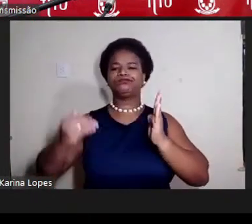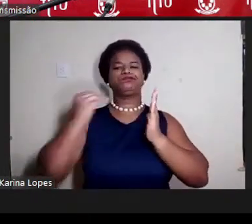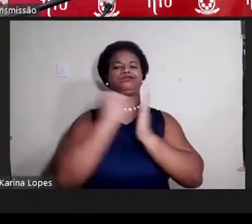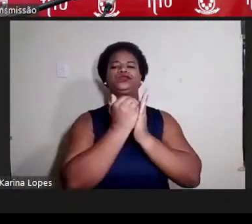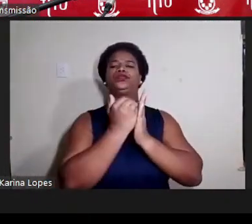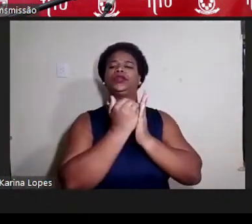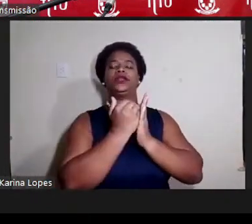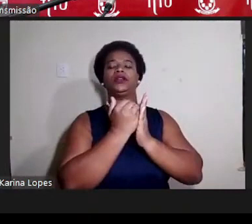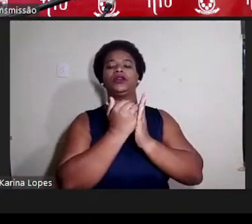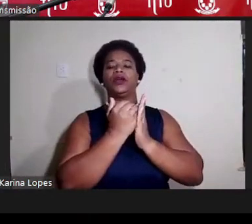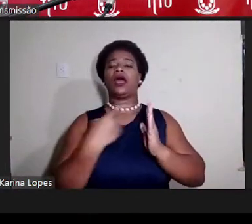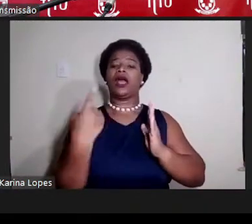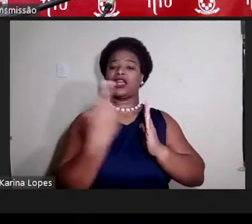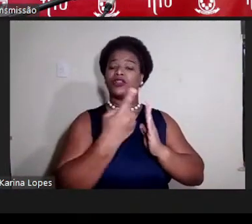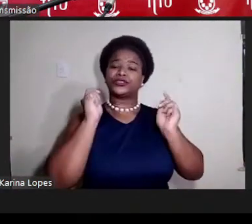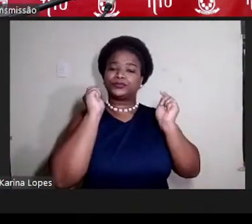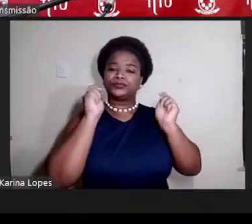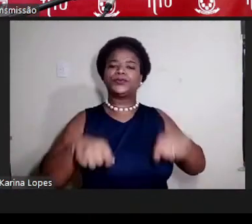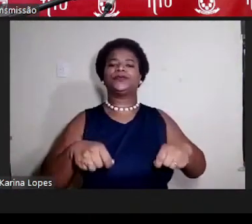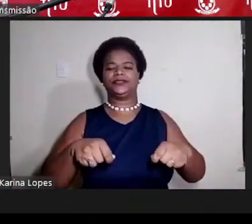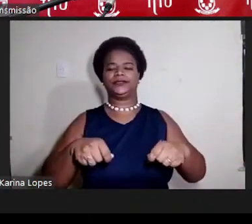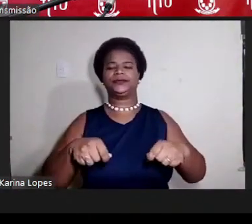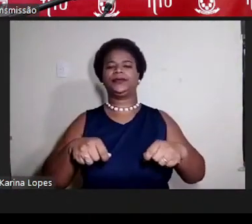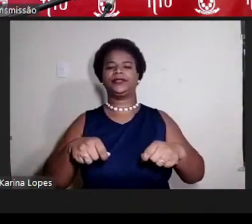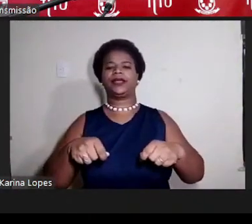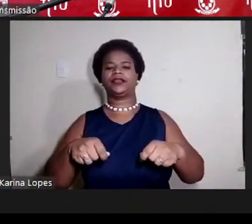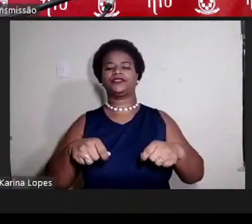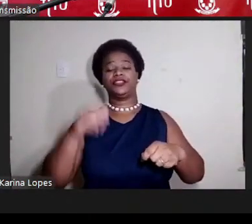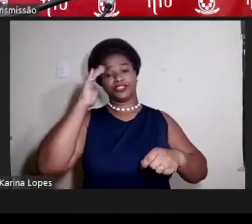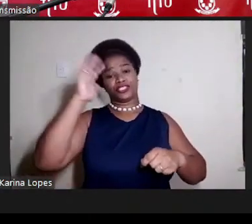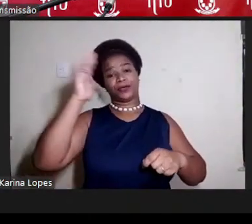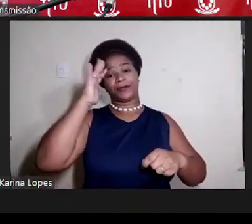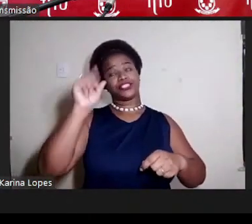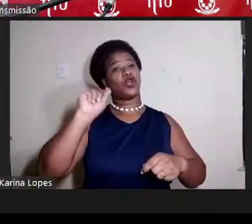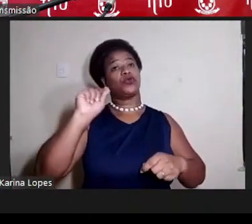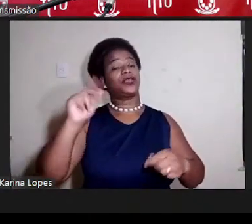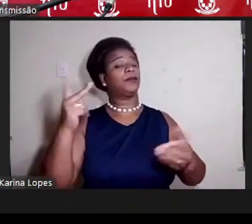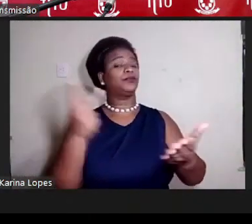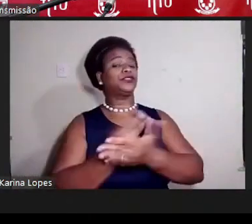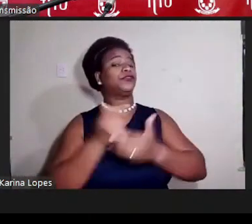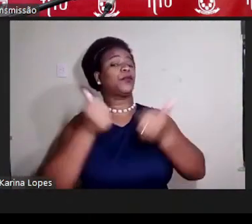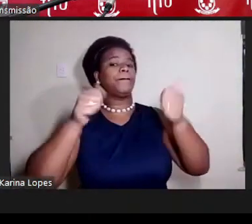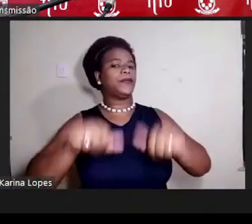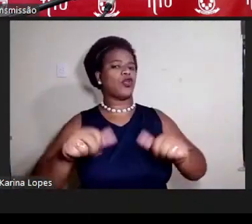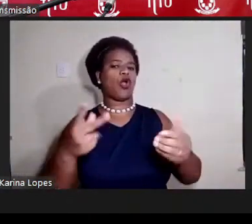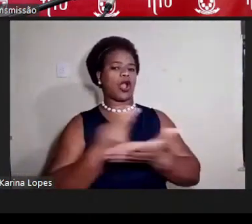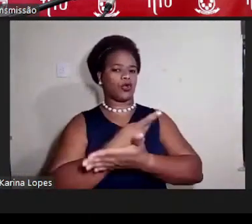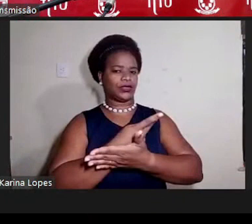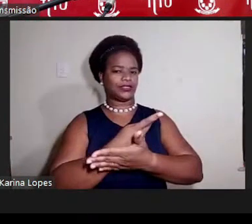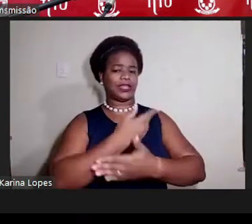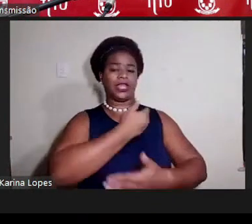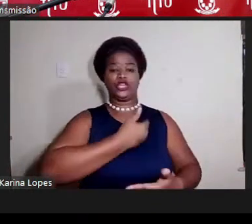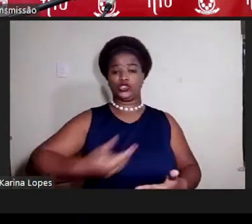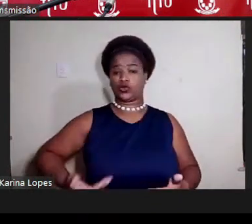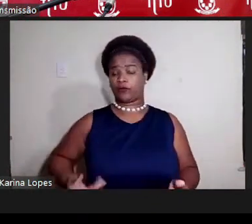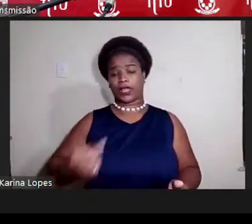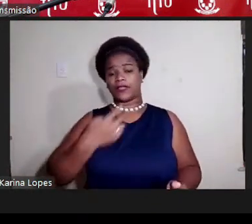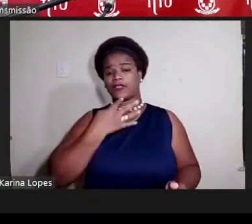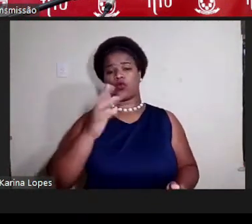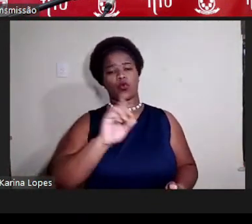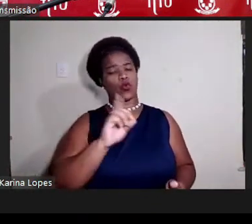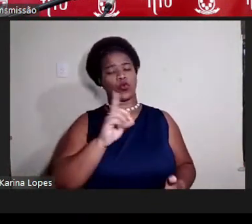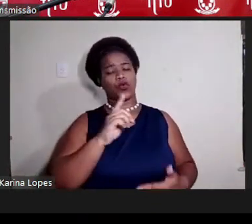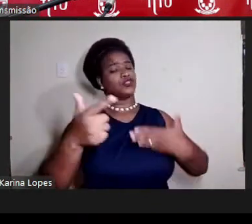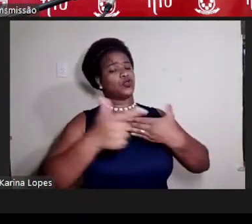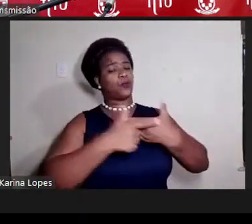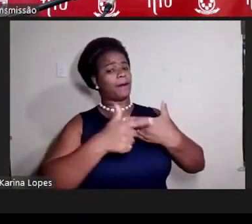totalmente nossa capacidade de imaginar o que poderia vir de pior de um governo que desconhece o papel da